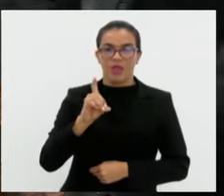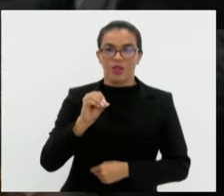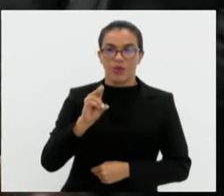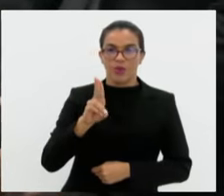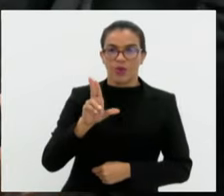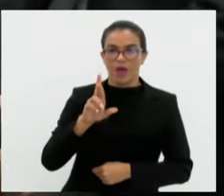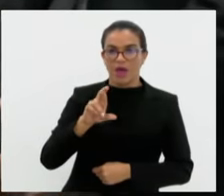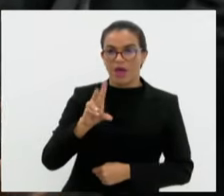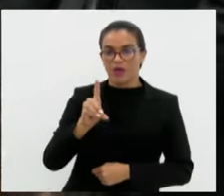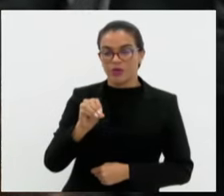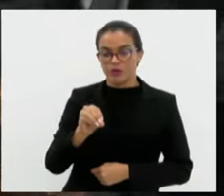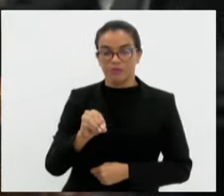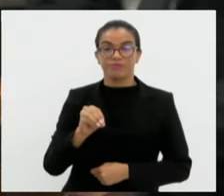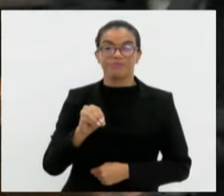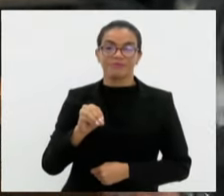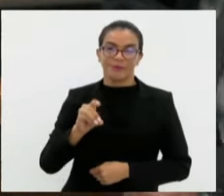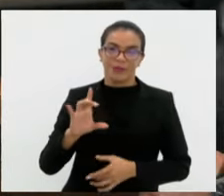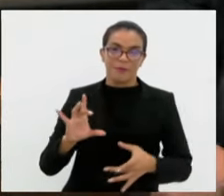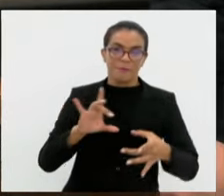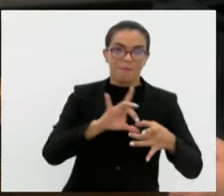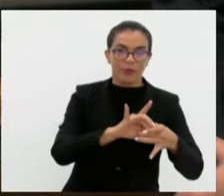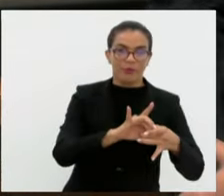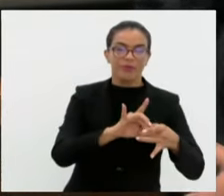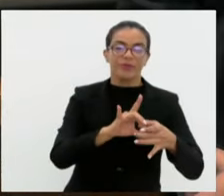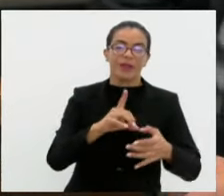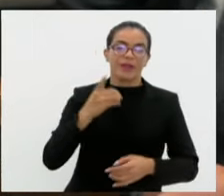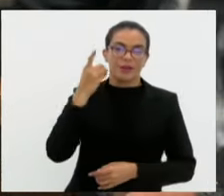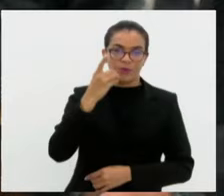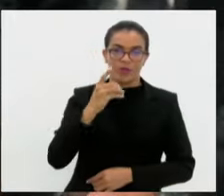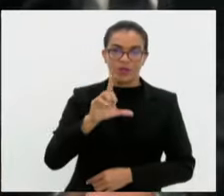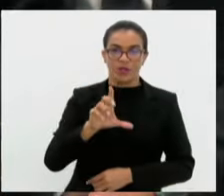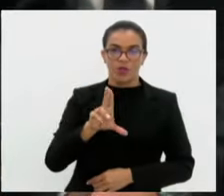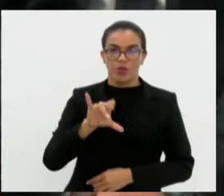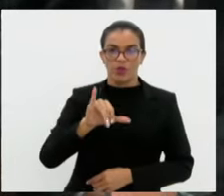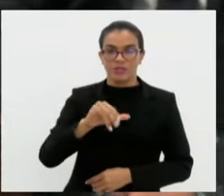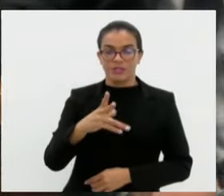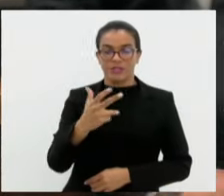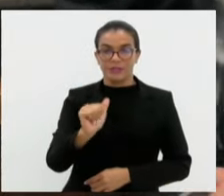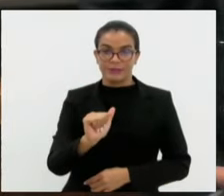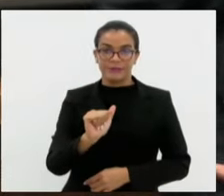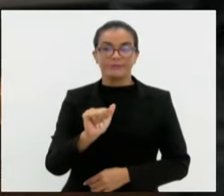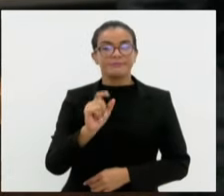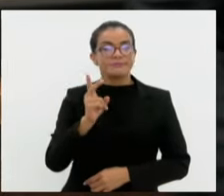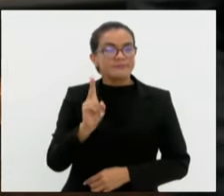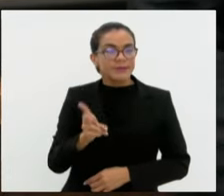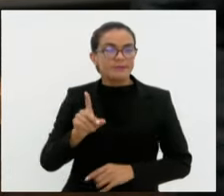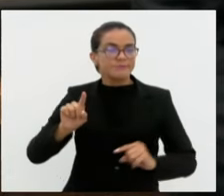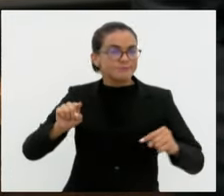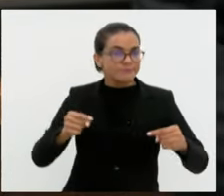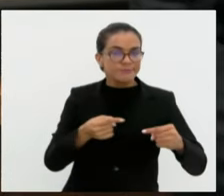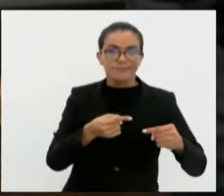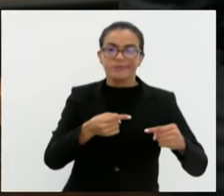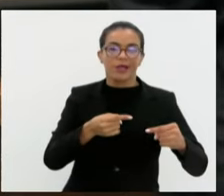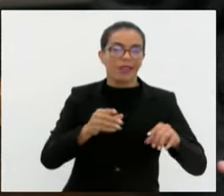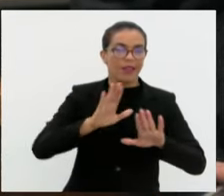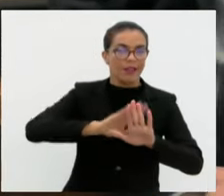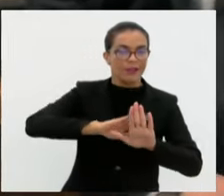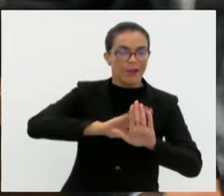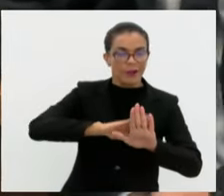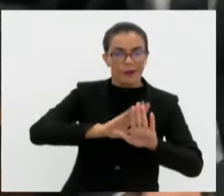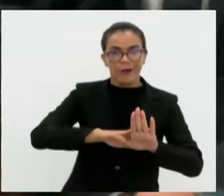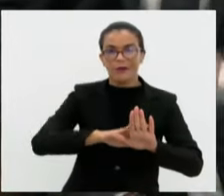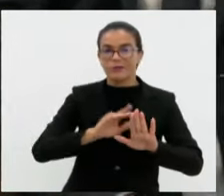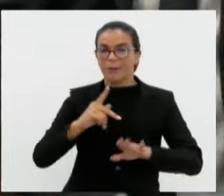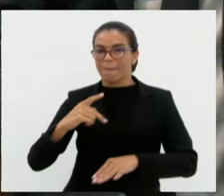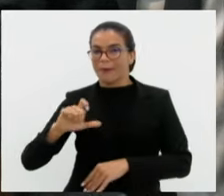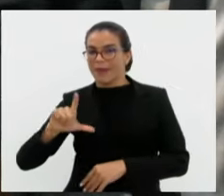parte a deputada estadual Lucinha. Em que pese as divergências políticas e ideológicas existentes entre o